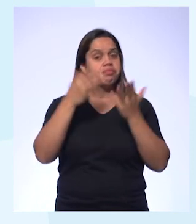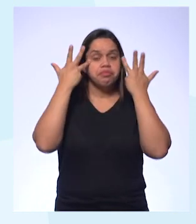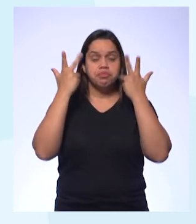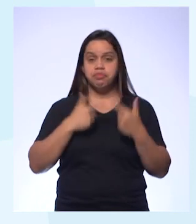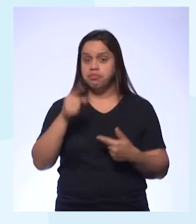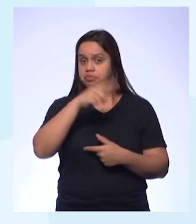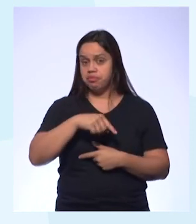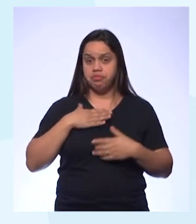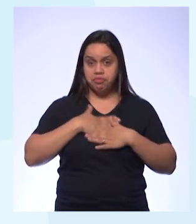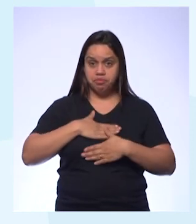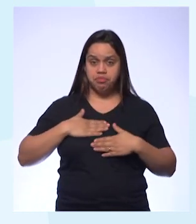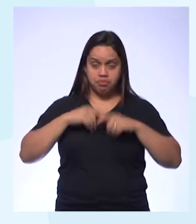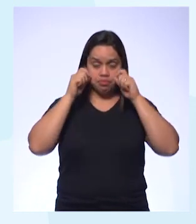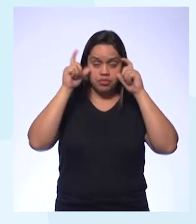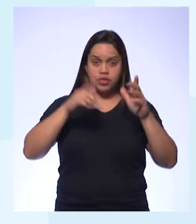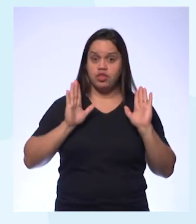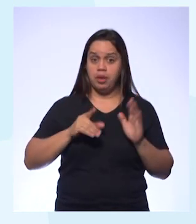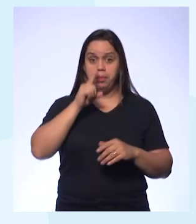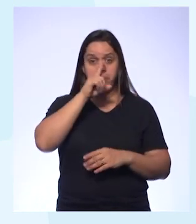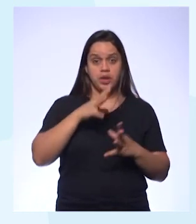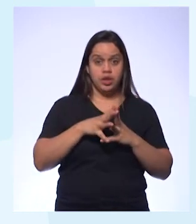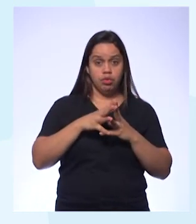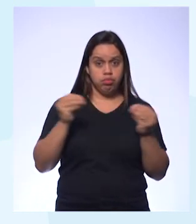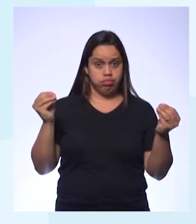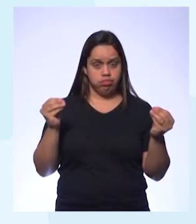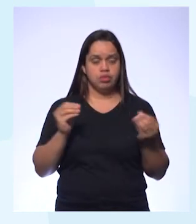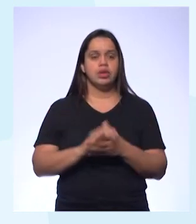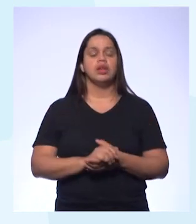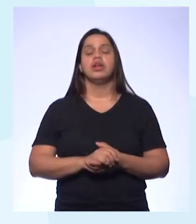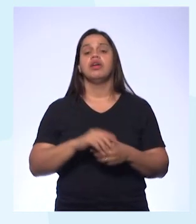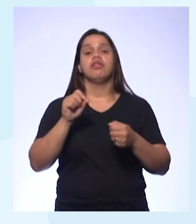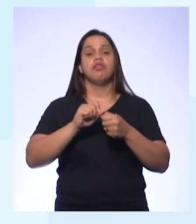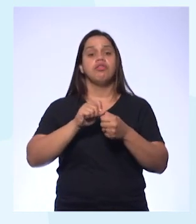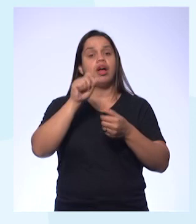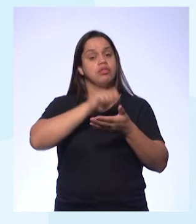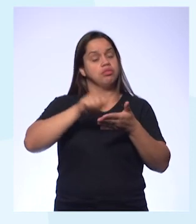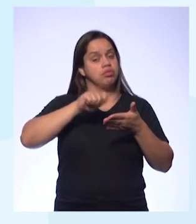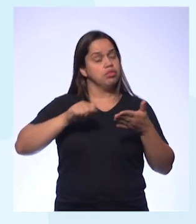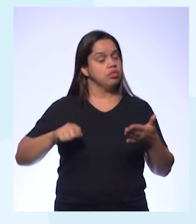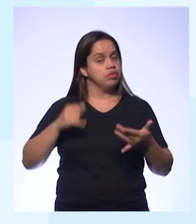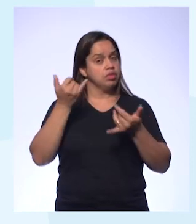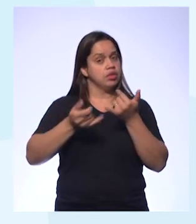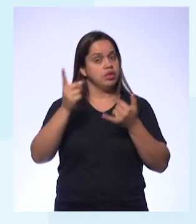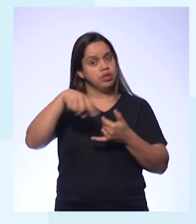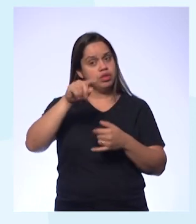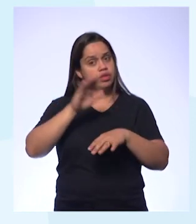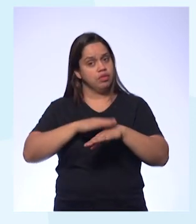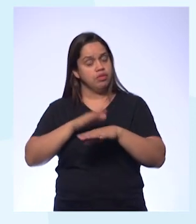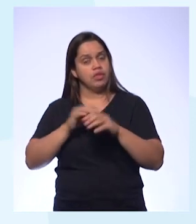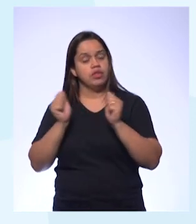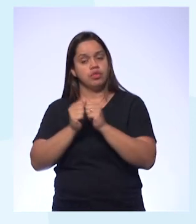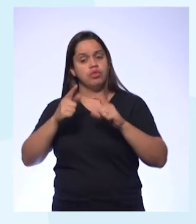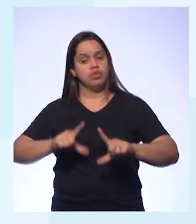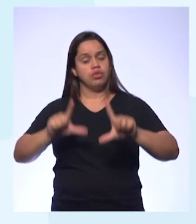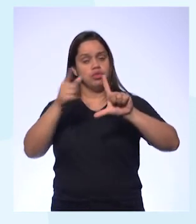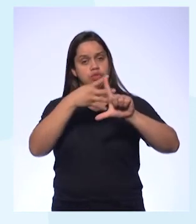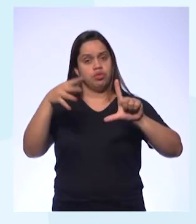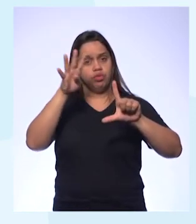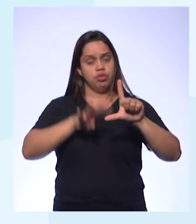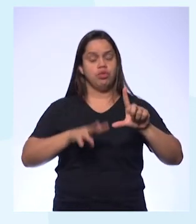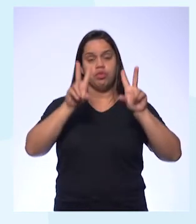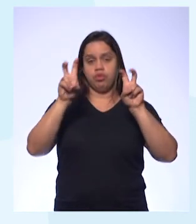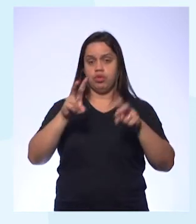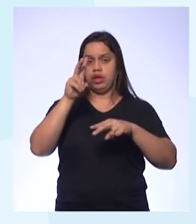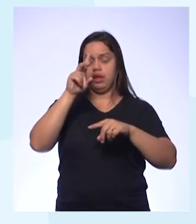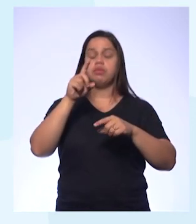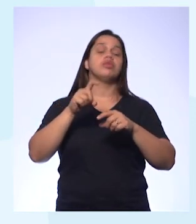interesse que esteja ameaçado de extinção. Faça registros semelhantes ao que você fez no quadro sobre a tartaruga verde. Então,